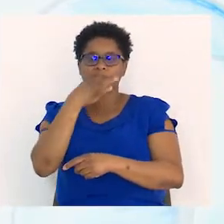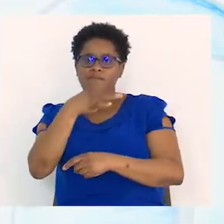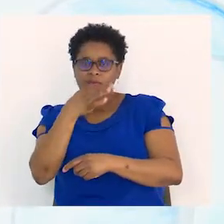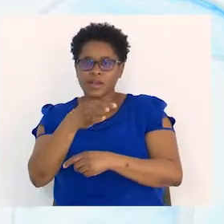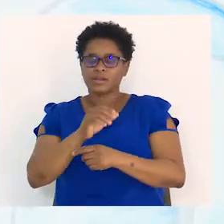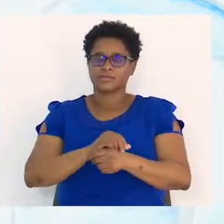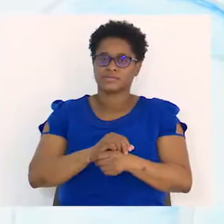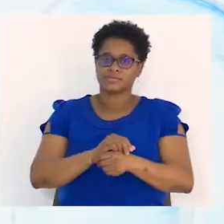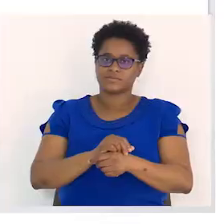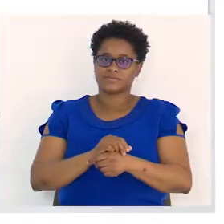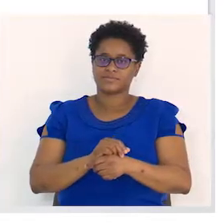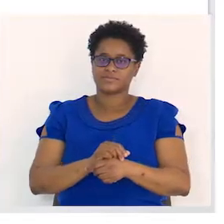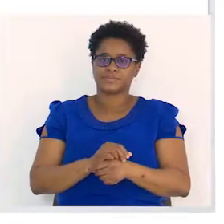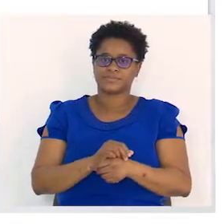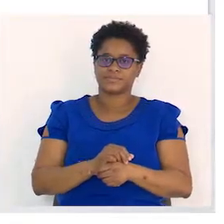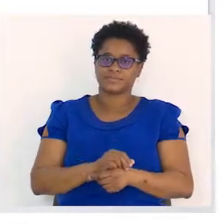dicção da palavra.